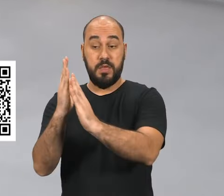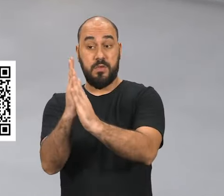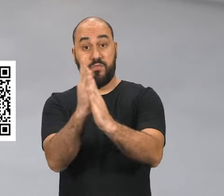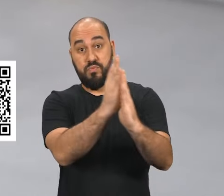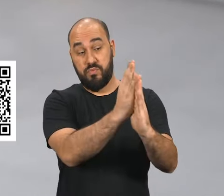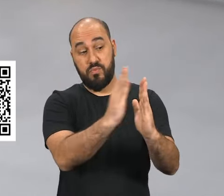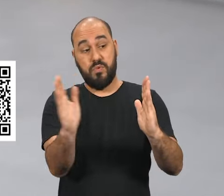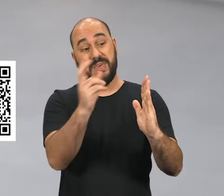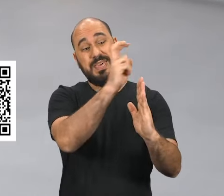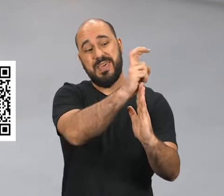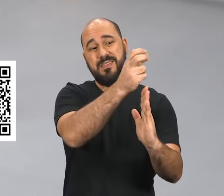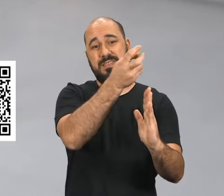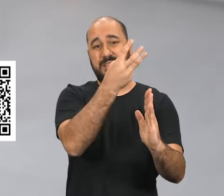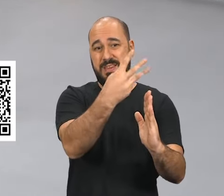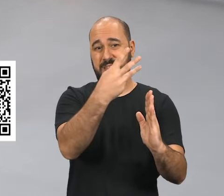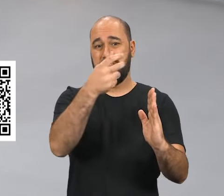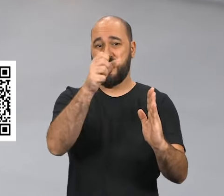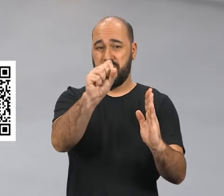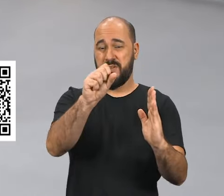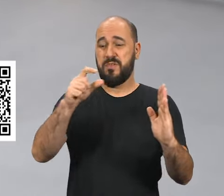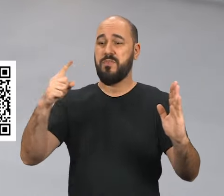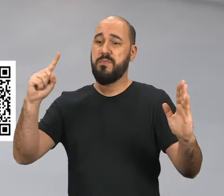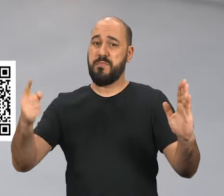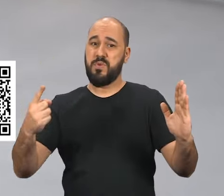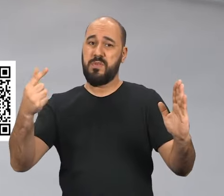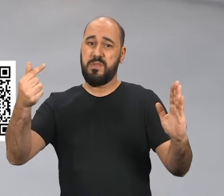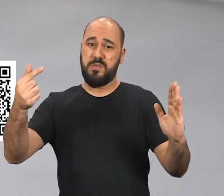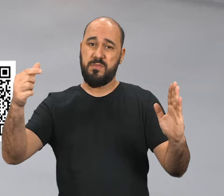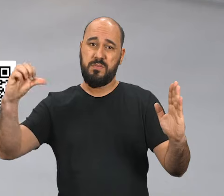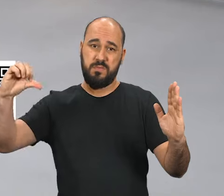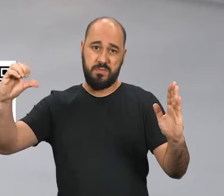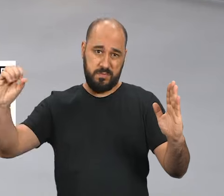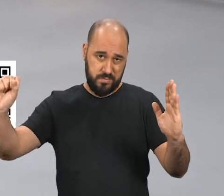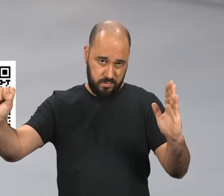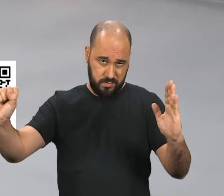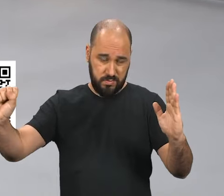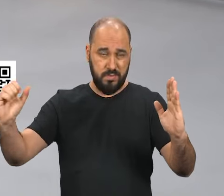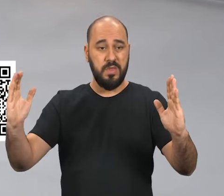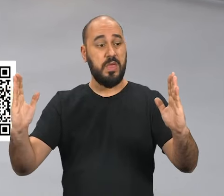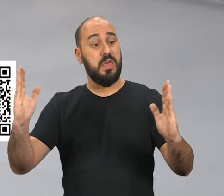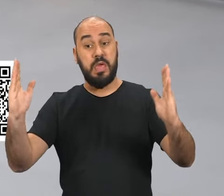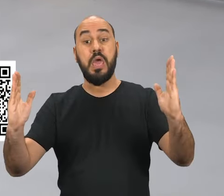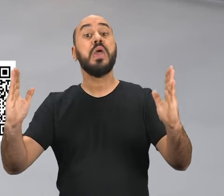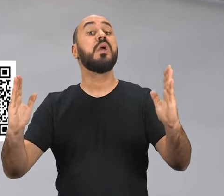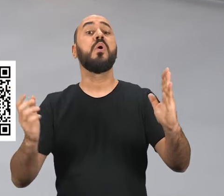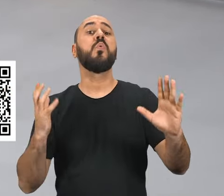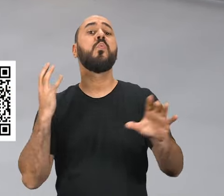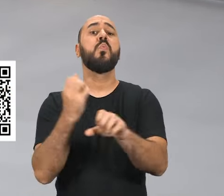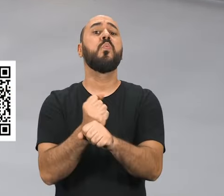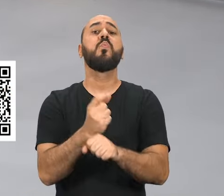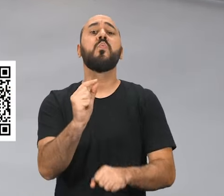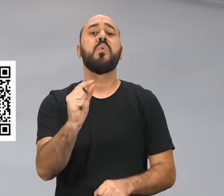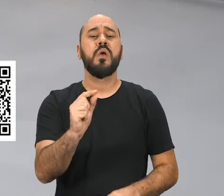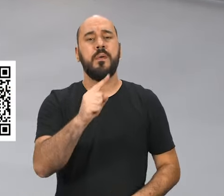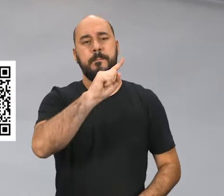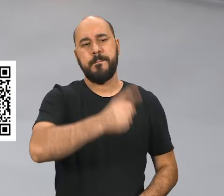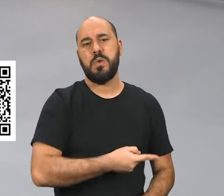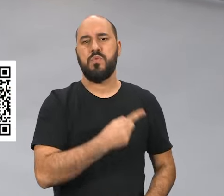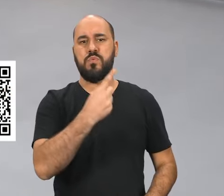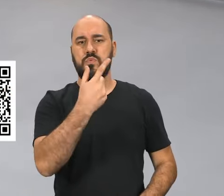em 538 e vai até 1798. Se você calcular 538 a 1798, vai